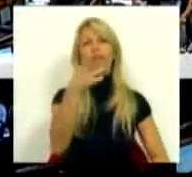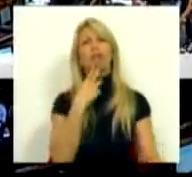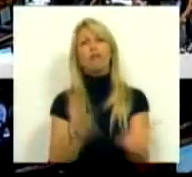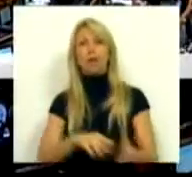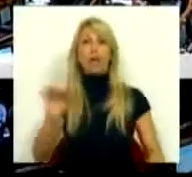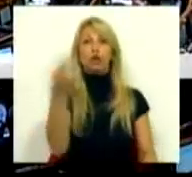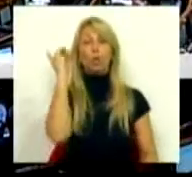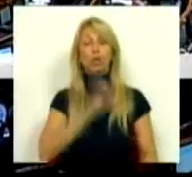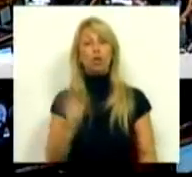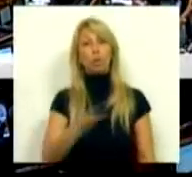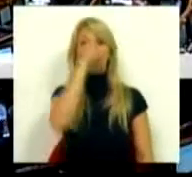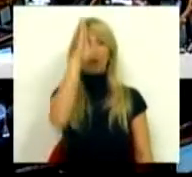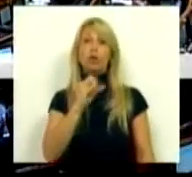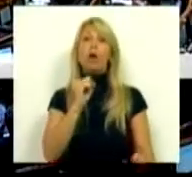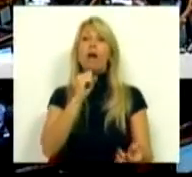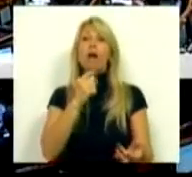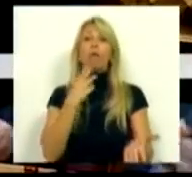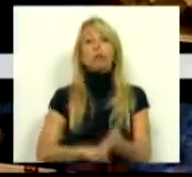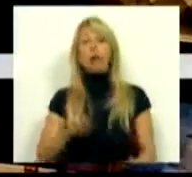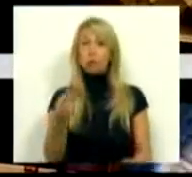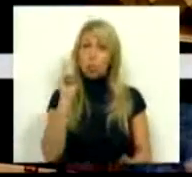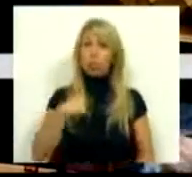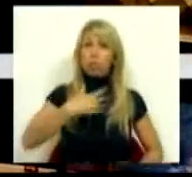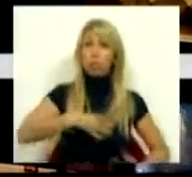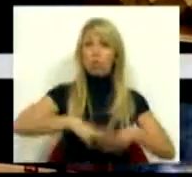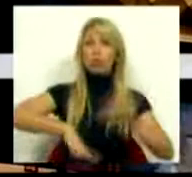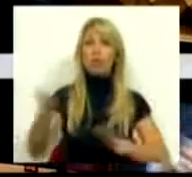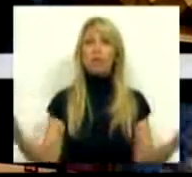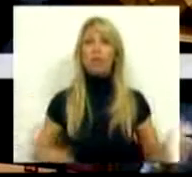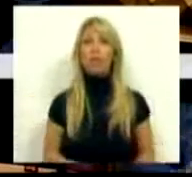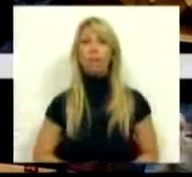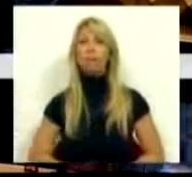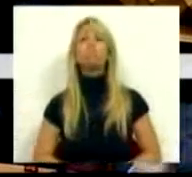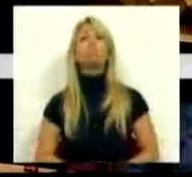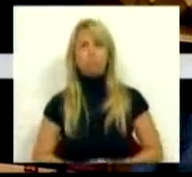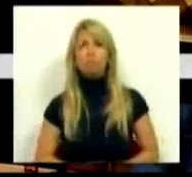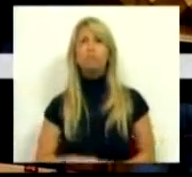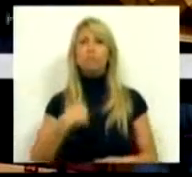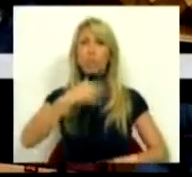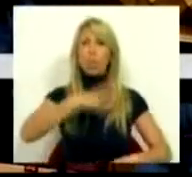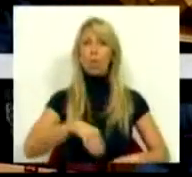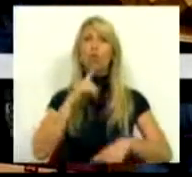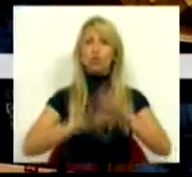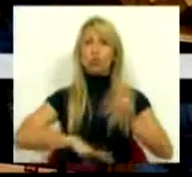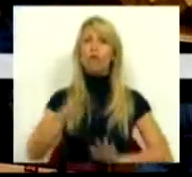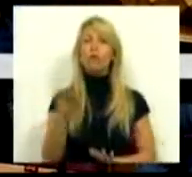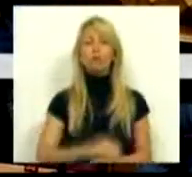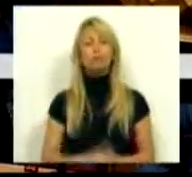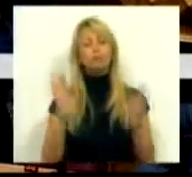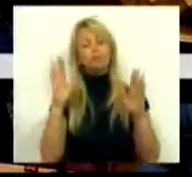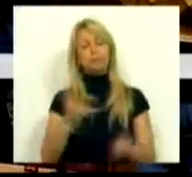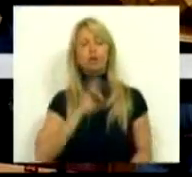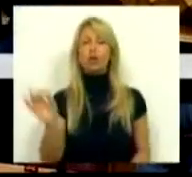Primeiro-Ministro. Não é verdade. Terei todo o gosto a fazer. Terei todo o gosto a fazer. Mas há uma coisa,